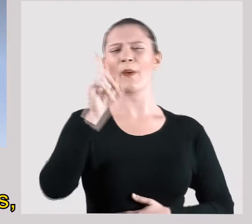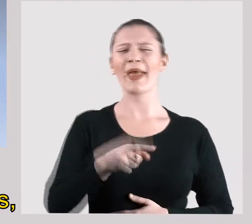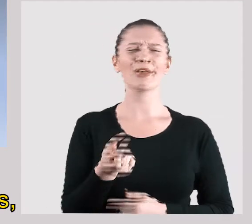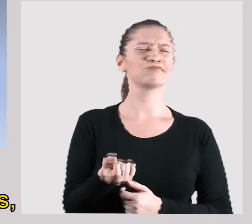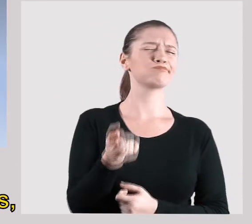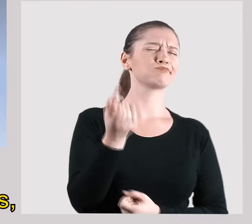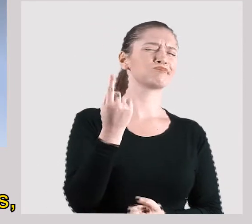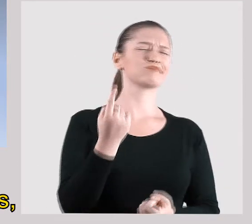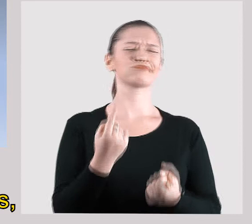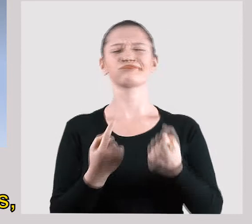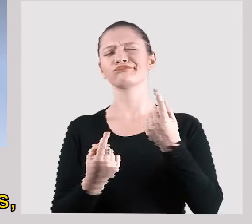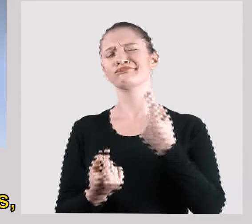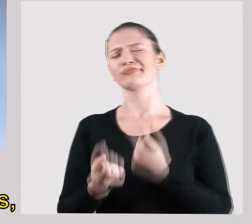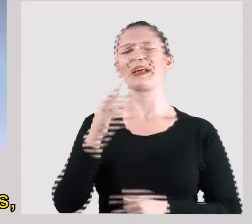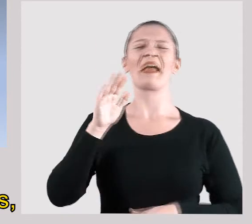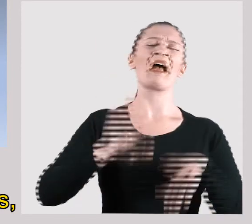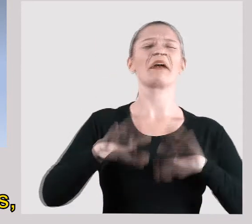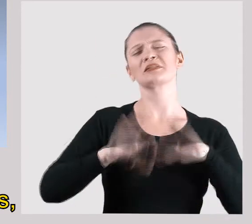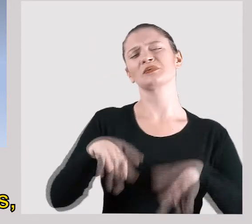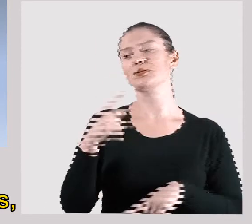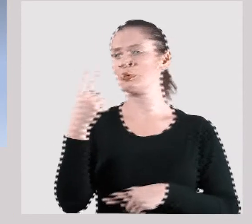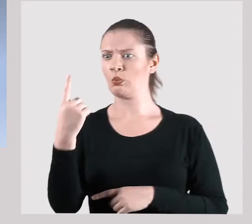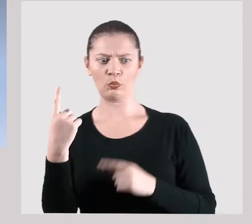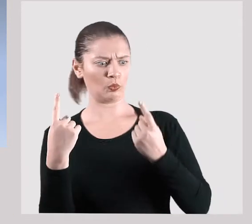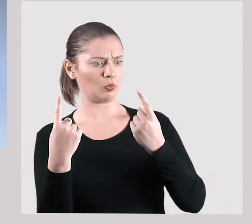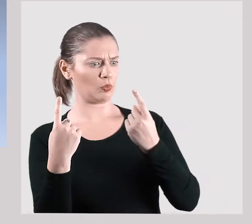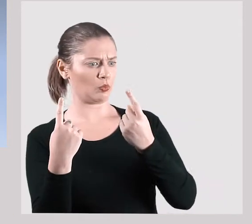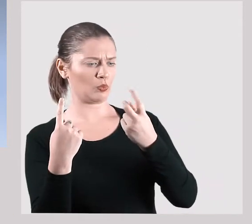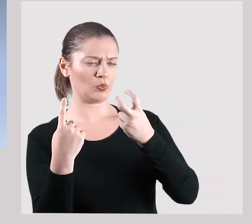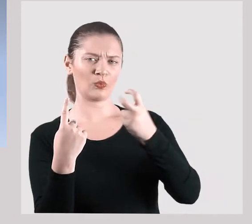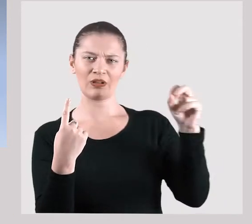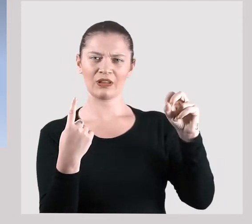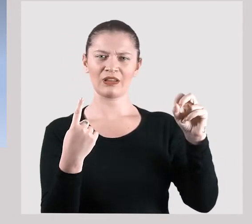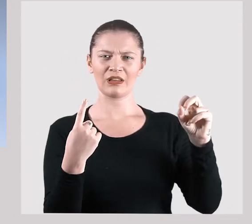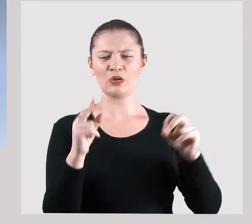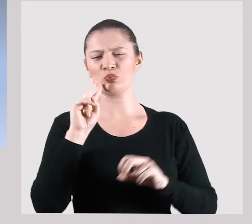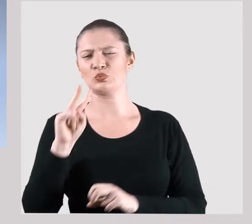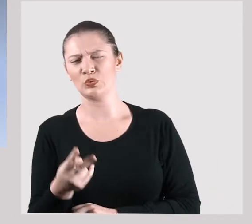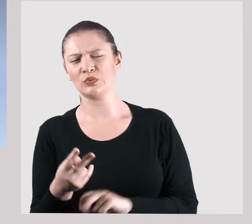a 1.500 casos e 1 para 2.000 casos, isso dá